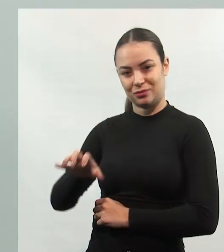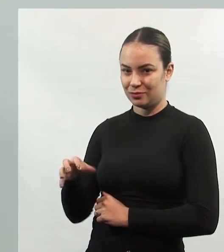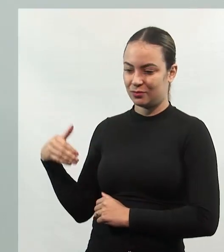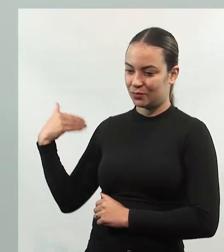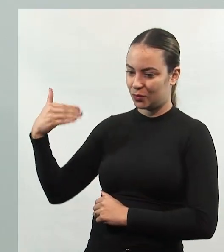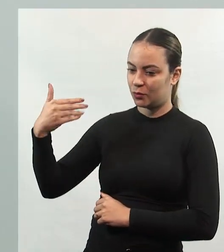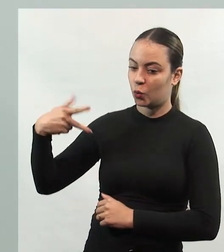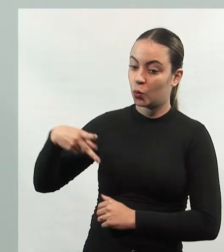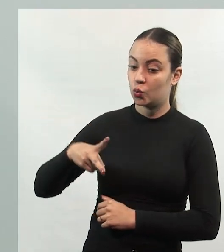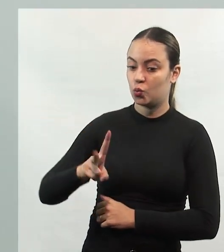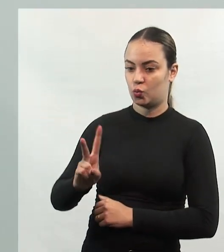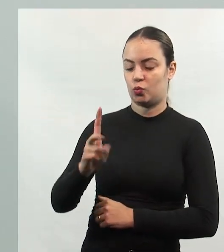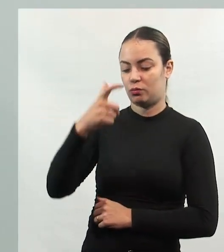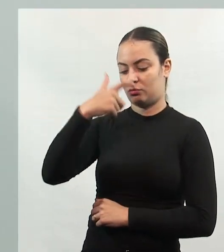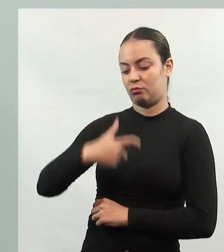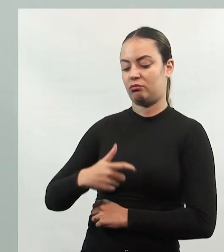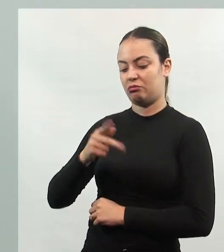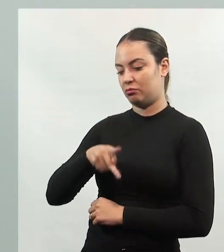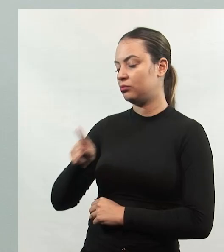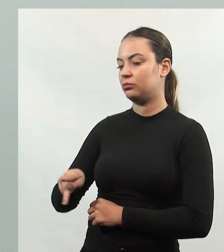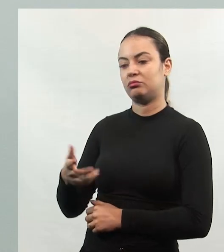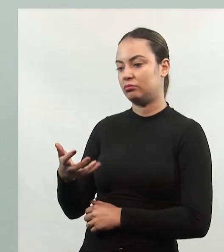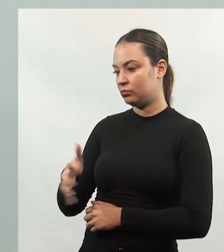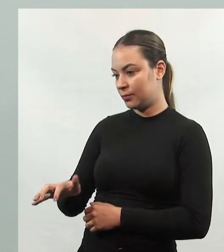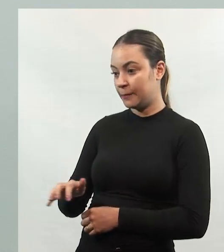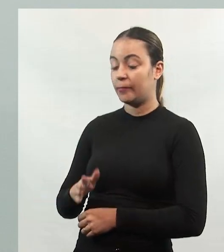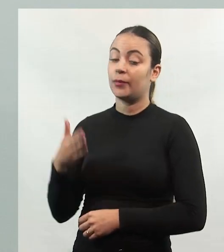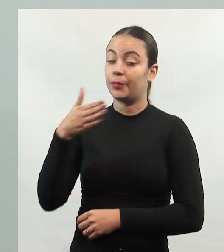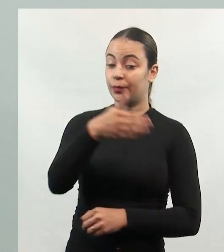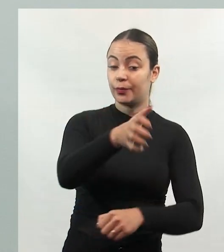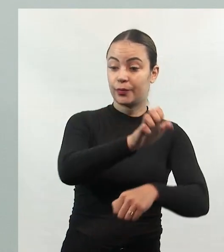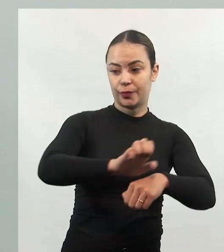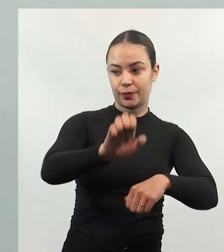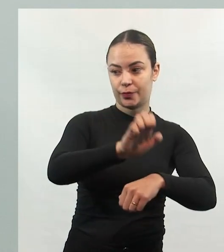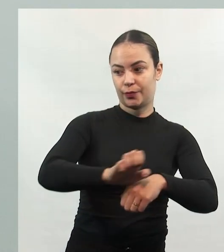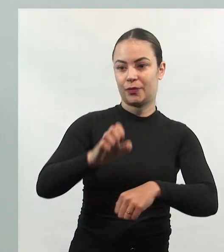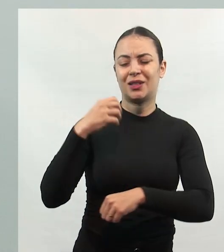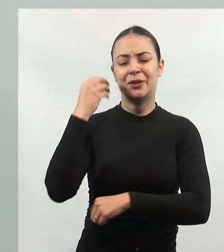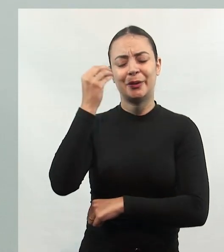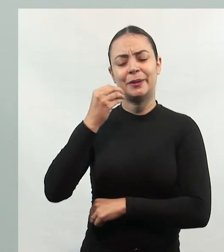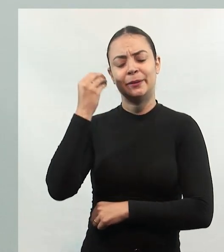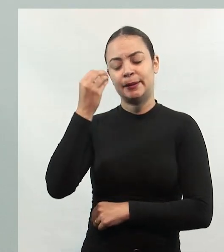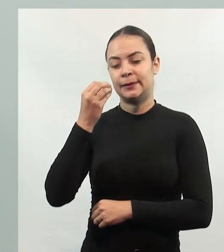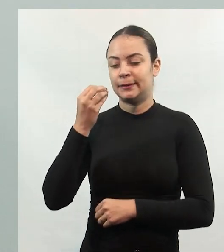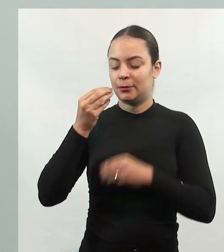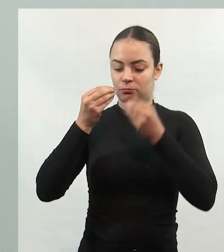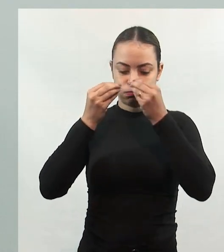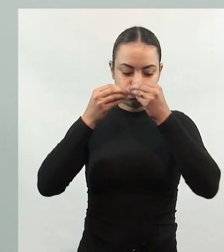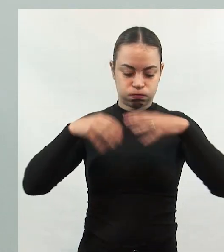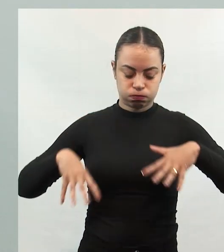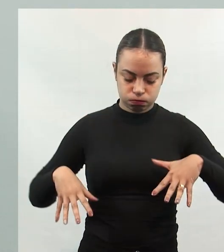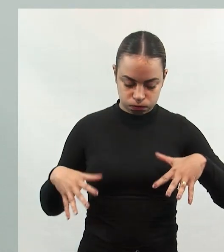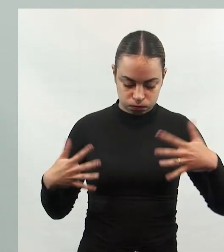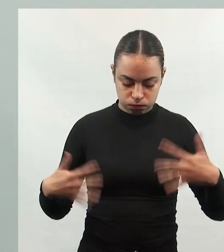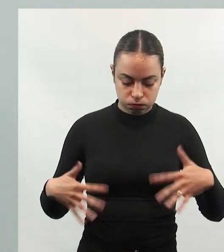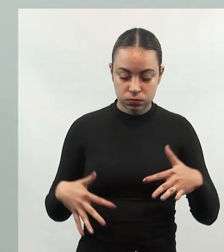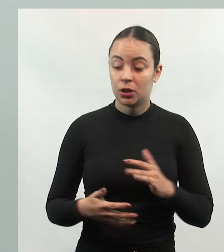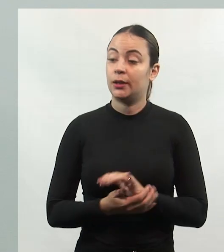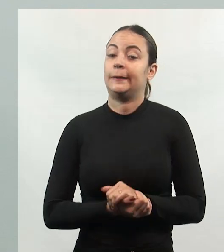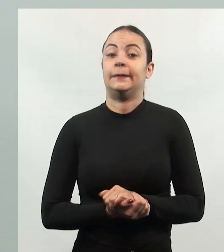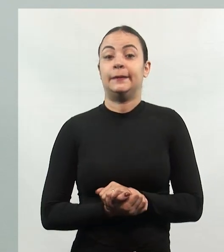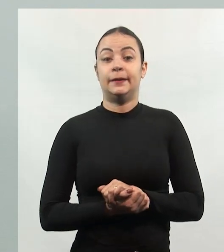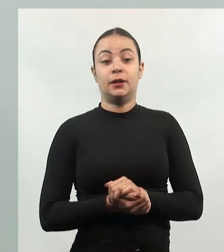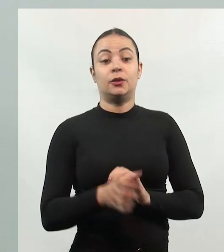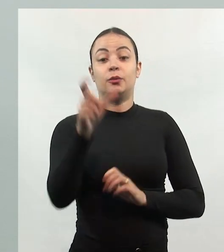era tudo mentira. Mas por quê? Porque eu tinha medo, porque eu sabia o pai ia alcoolizado buscar a criança. Então, o poder também do professor em